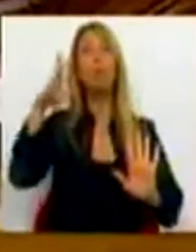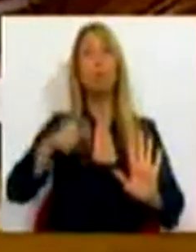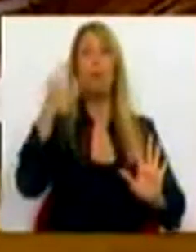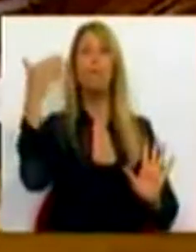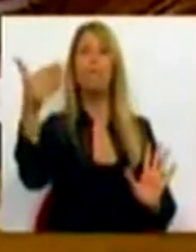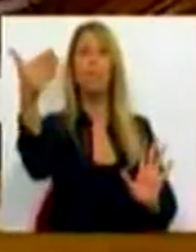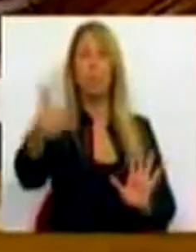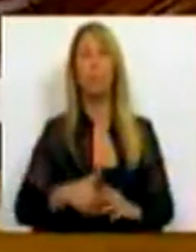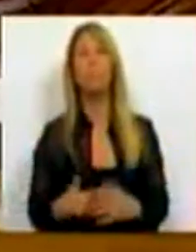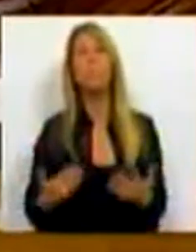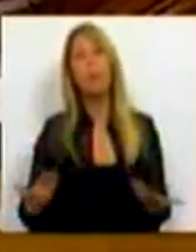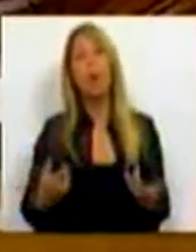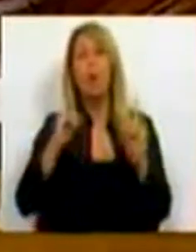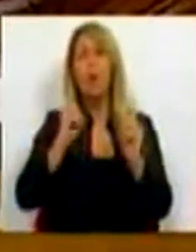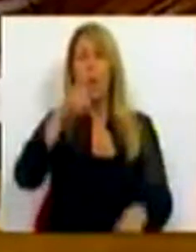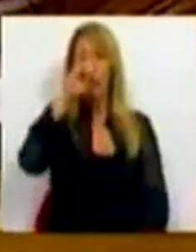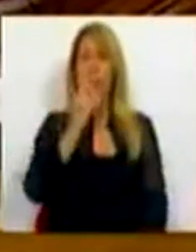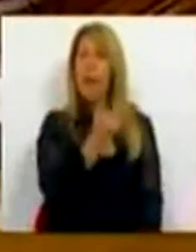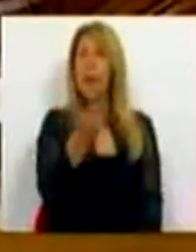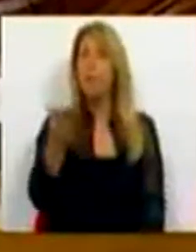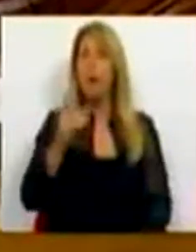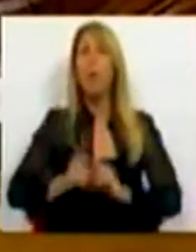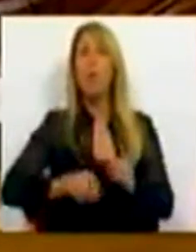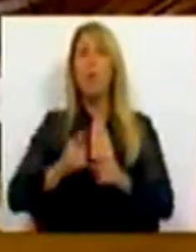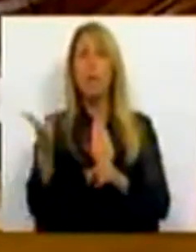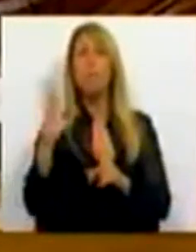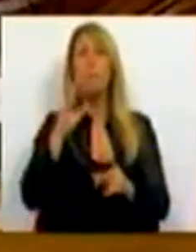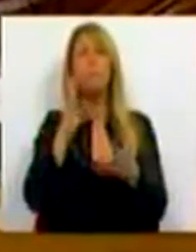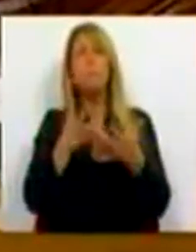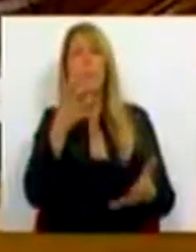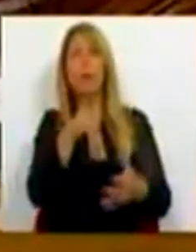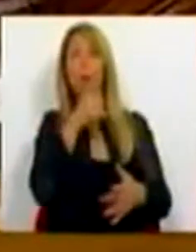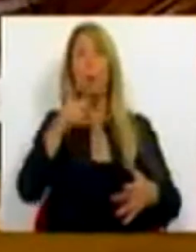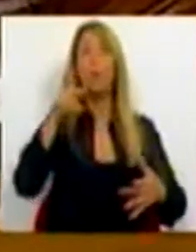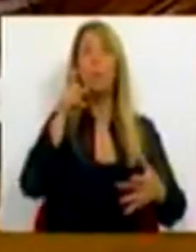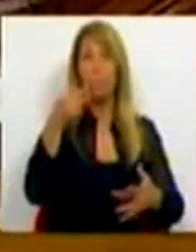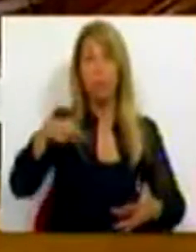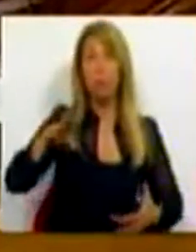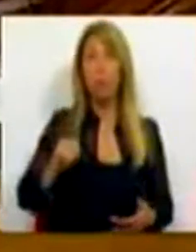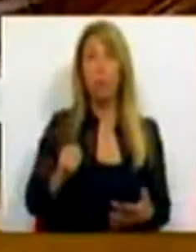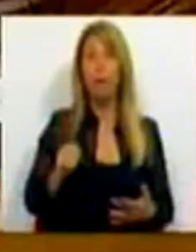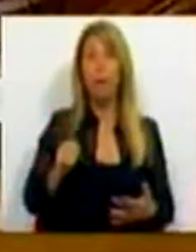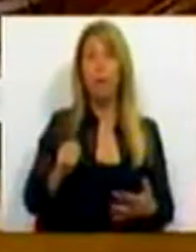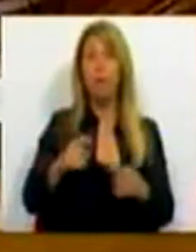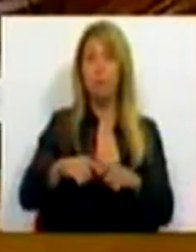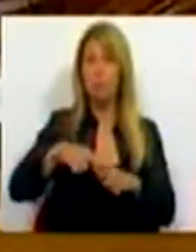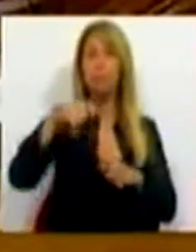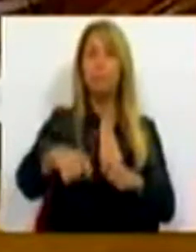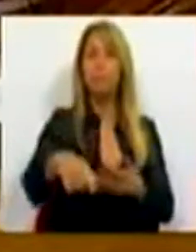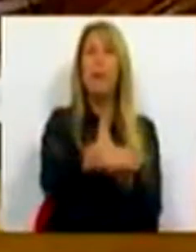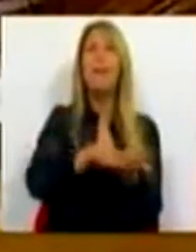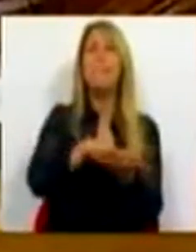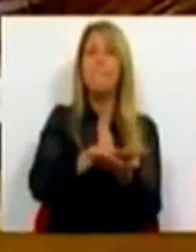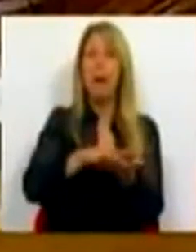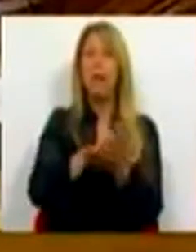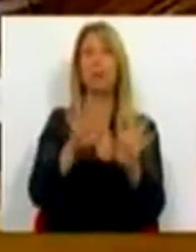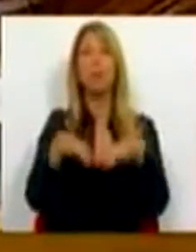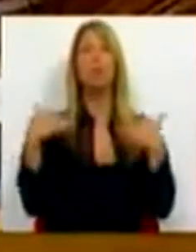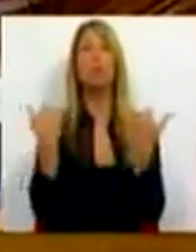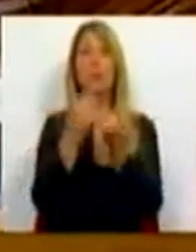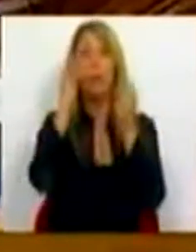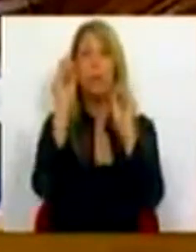futuro. Começamos por lembrar aquele que é um dos mais significativos compromissos dos socialistas, alargar a base social do ensino